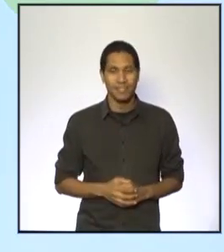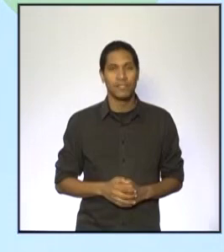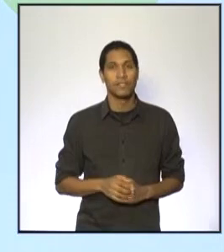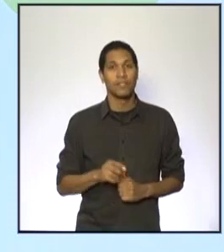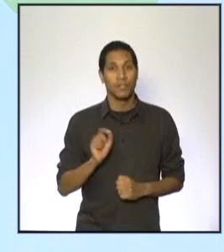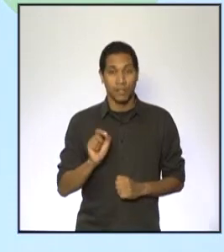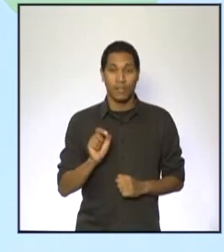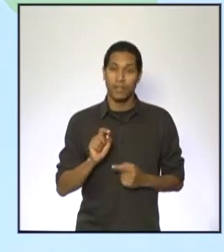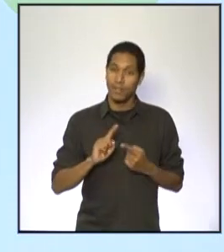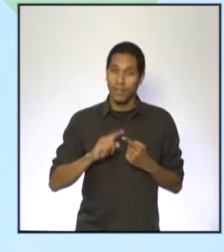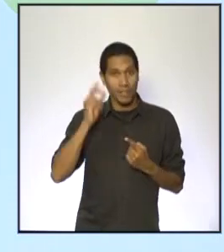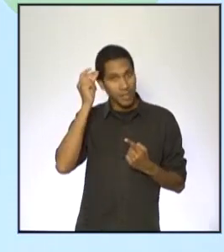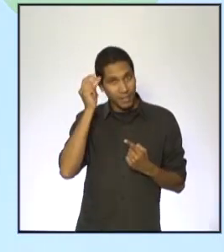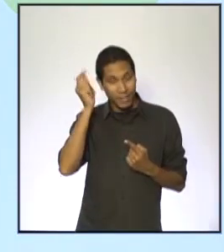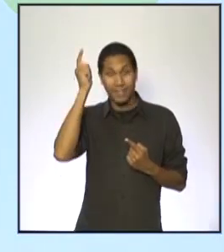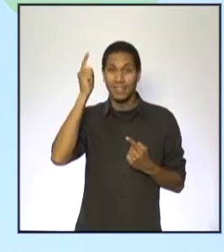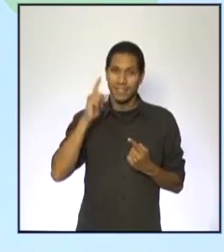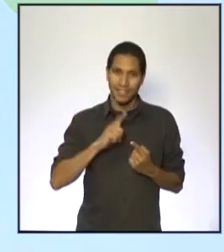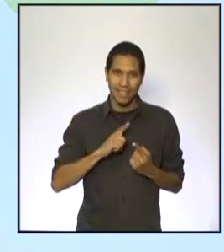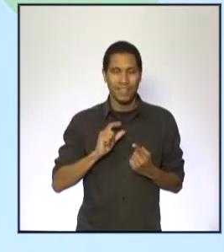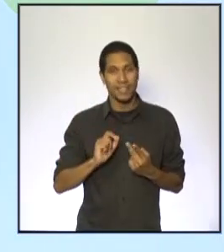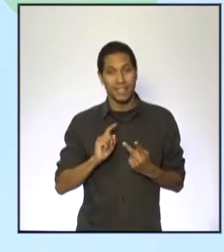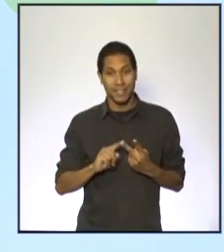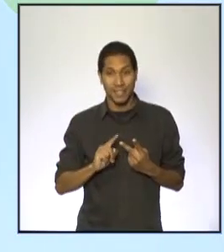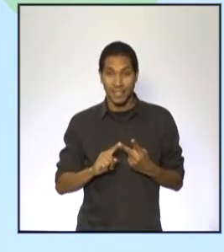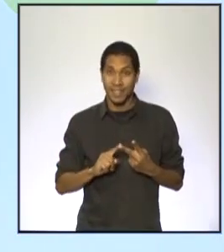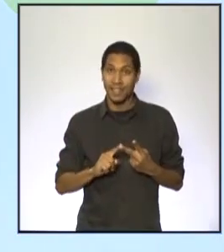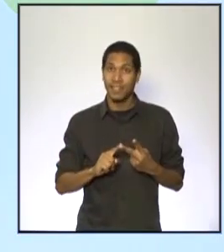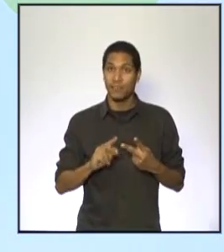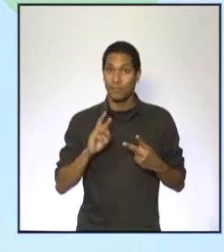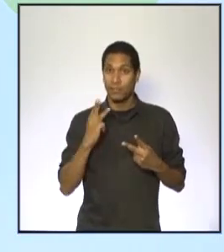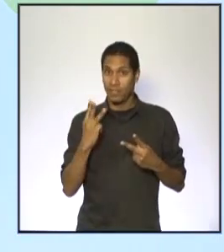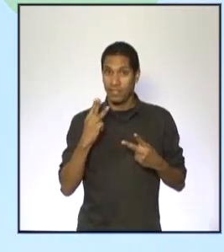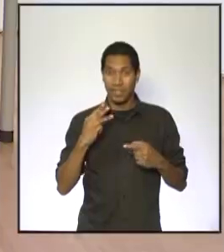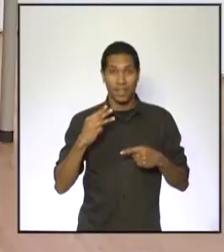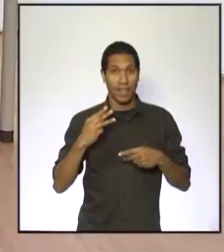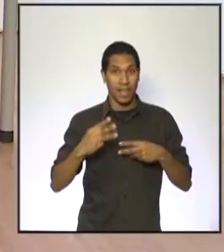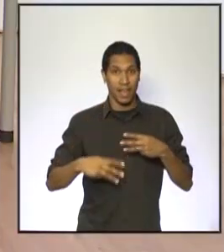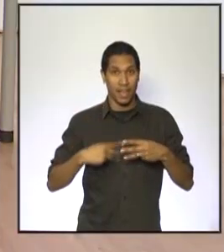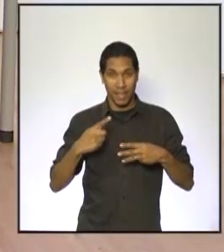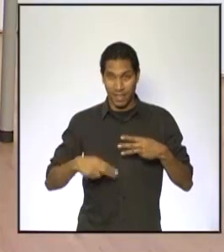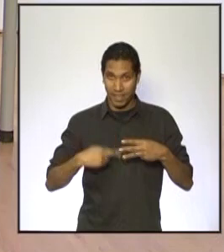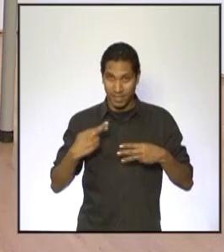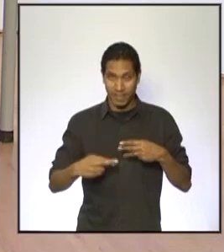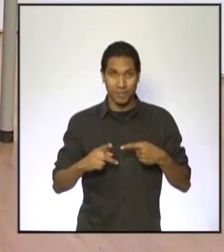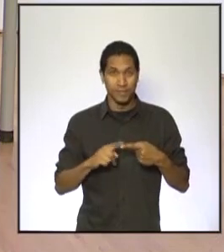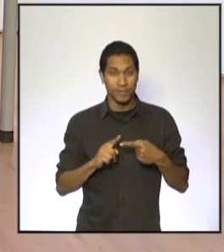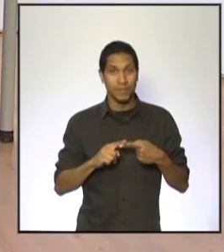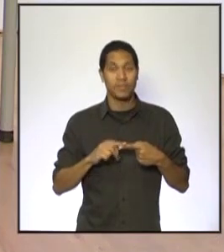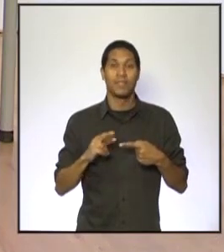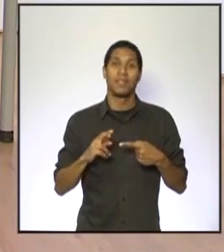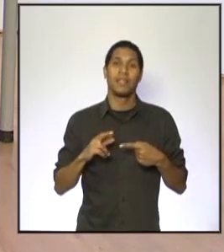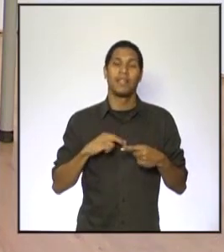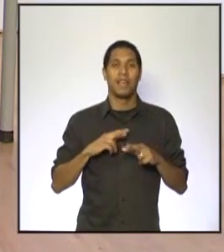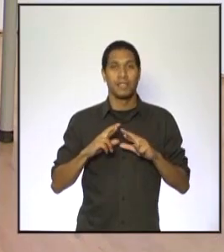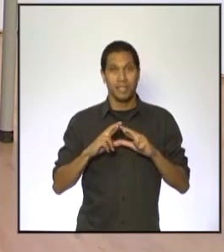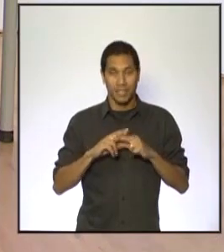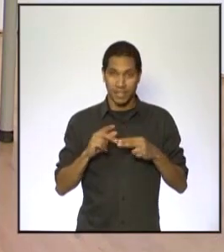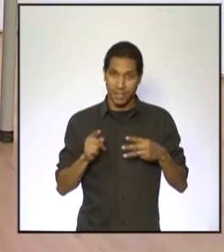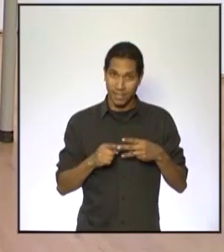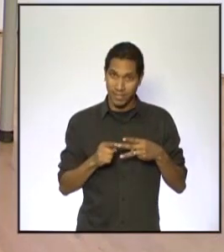usando criatividade e praticando os 3 R's, reciclar, reduzir e